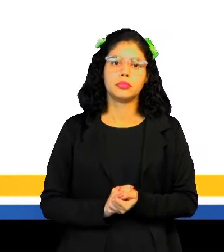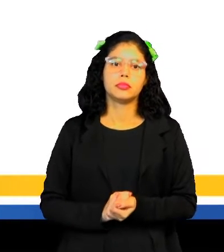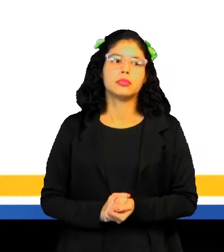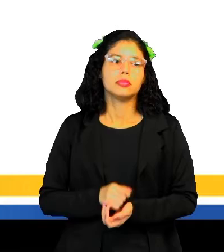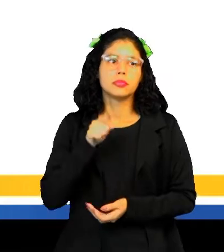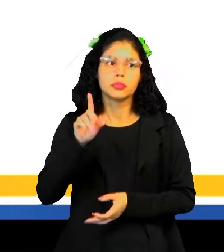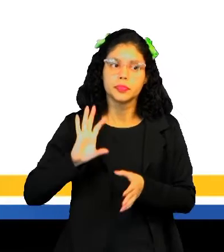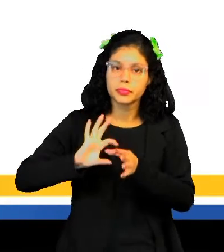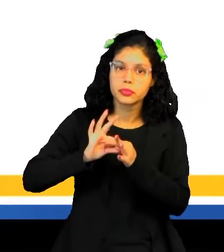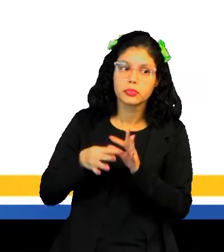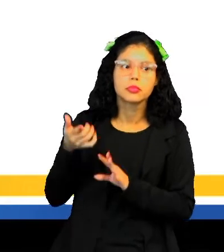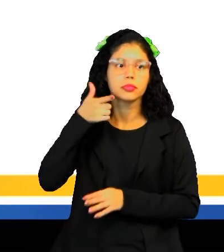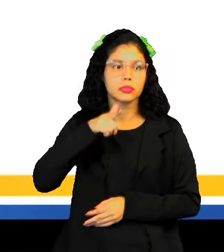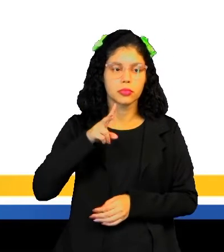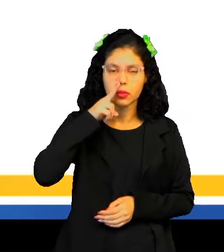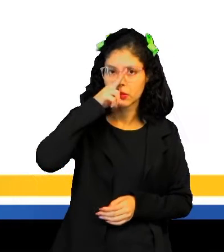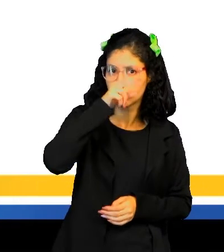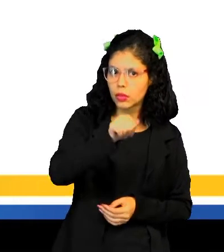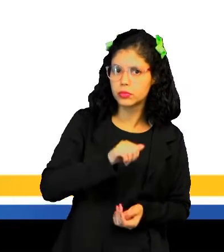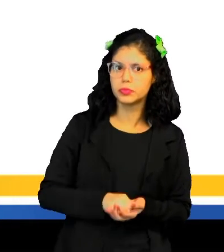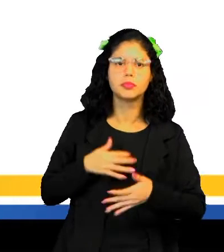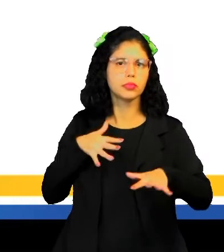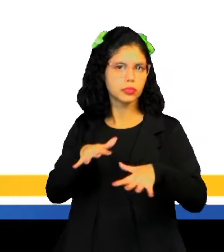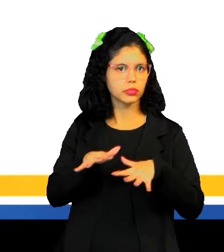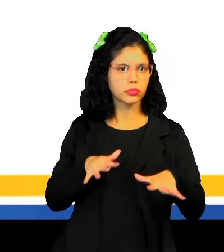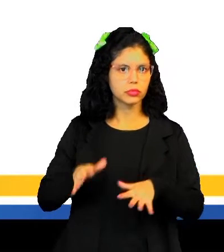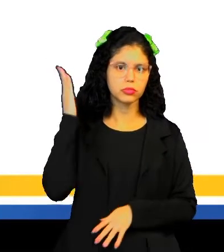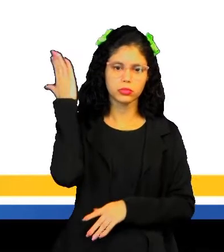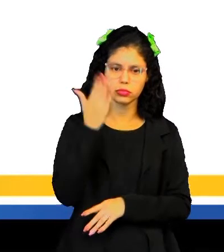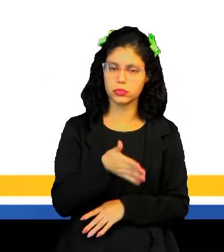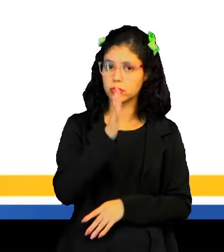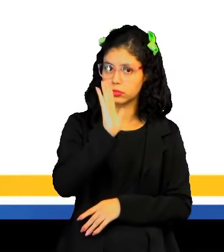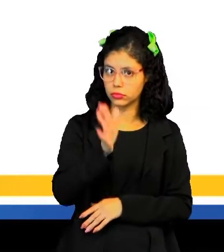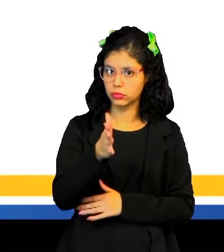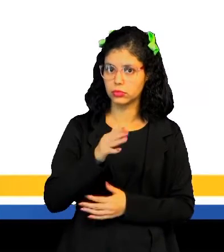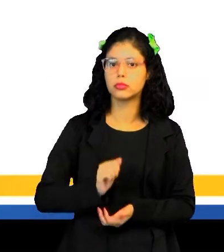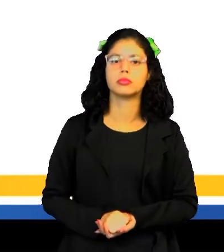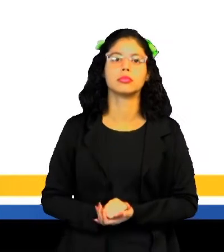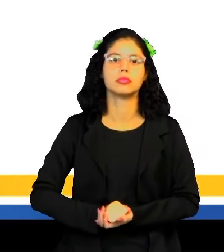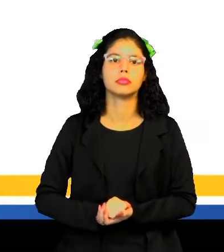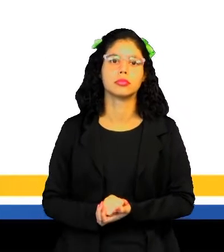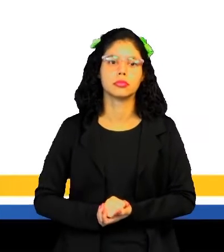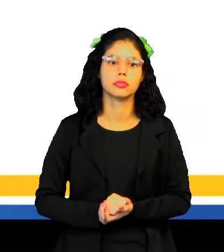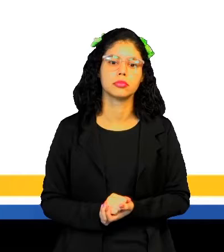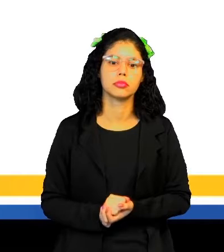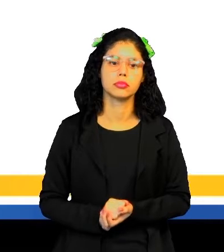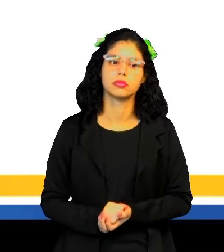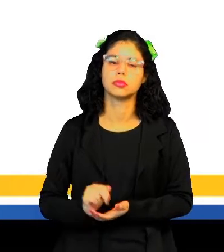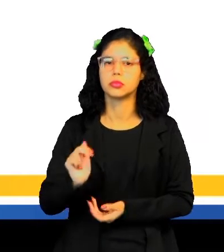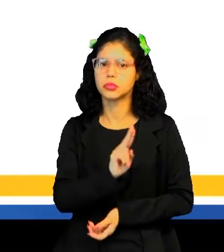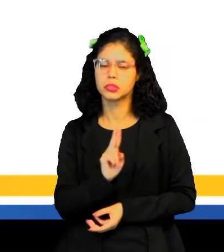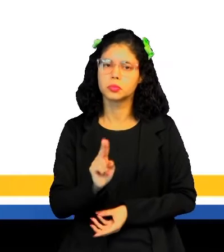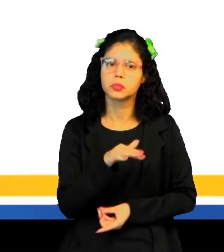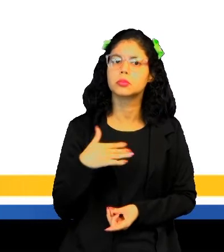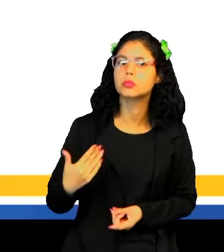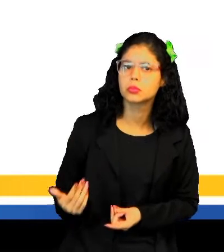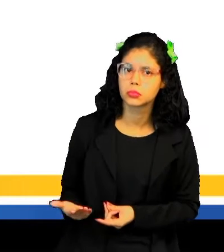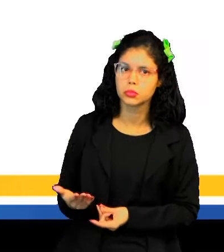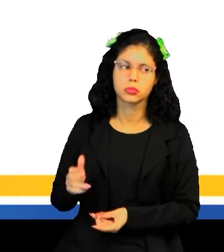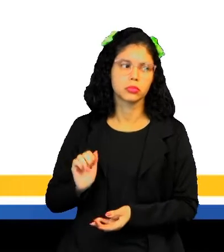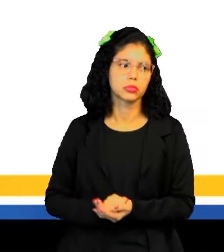Nesse contexto, né, ganha força aí o movimento das diretas já, né? Esse nome foi dado,